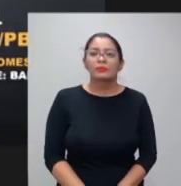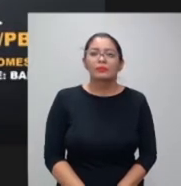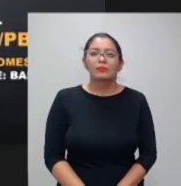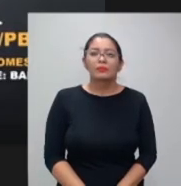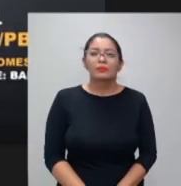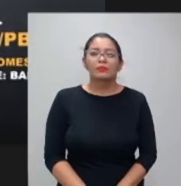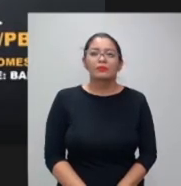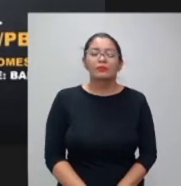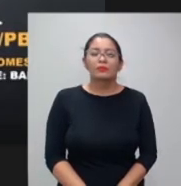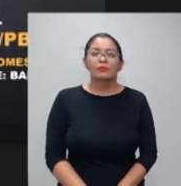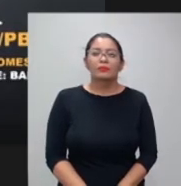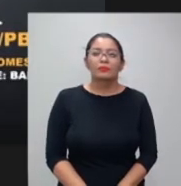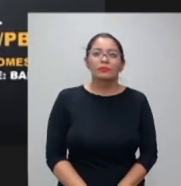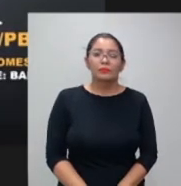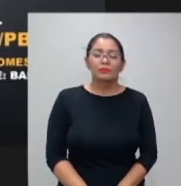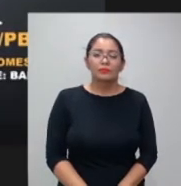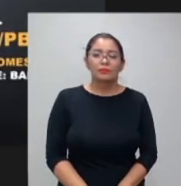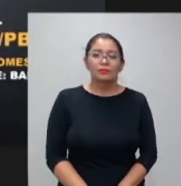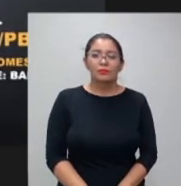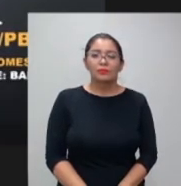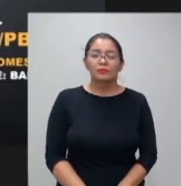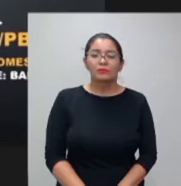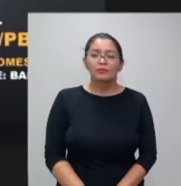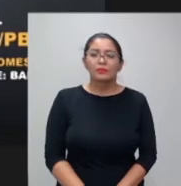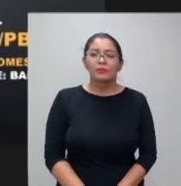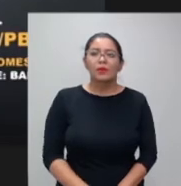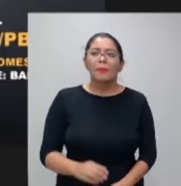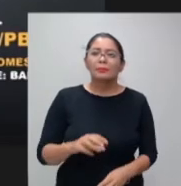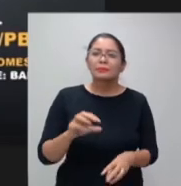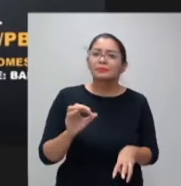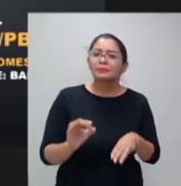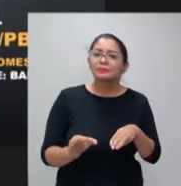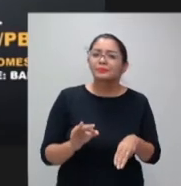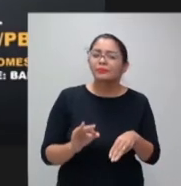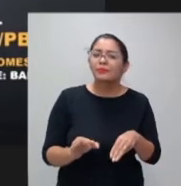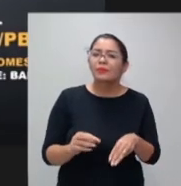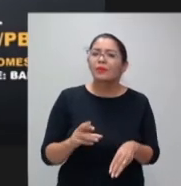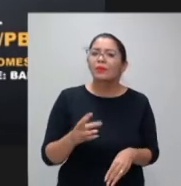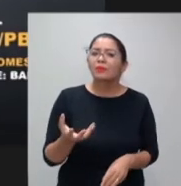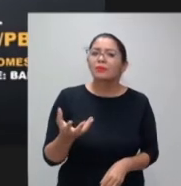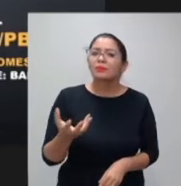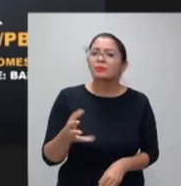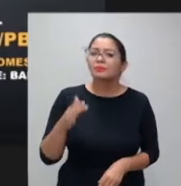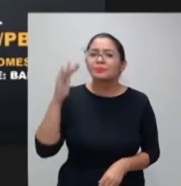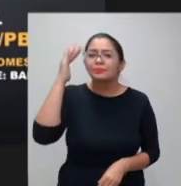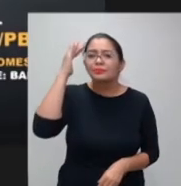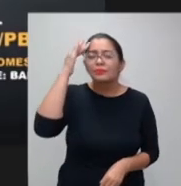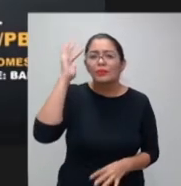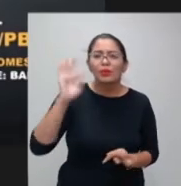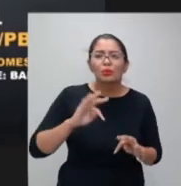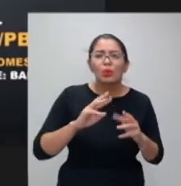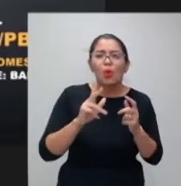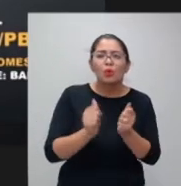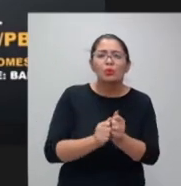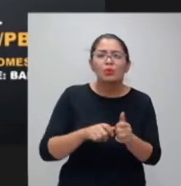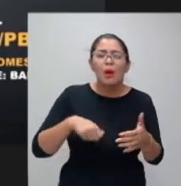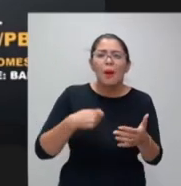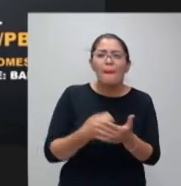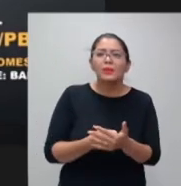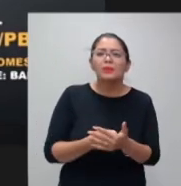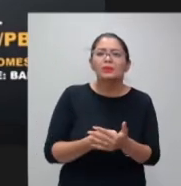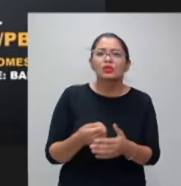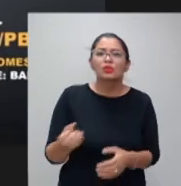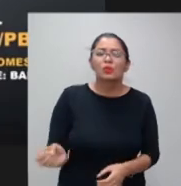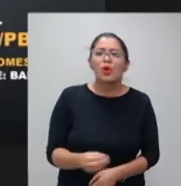definiu que em negócios celebrados depois de o Código Civil de 2002 entrar em vigor, deve ser aplicada a regra do artigo